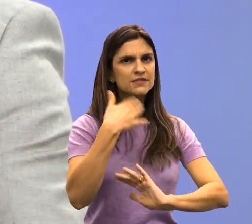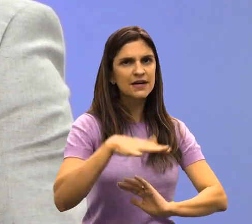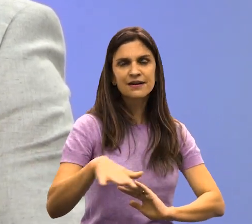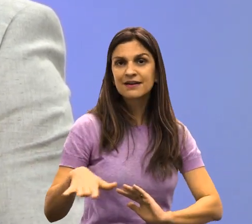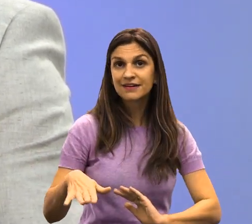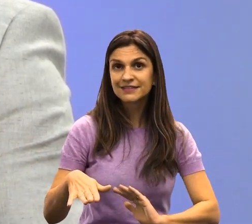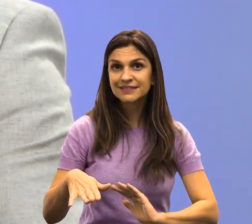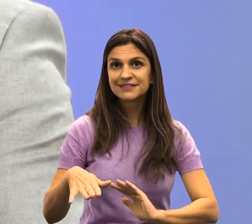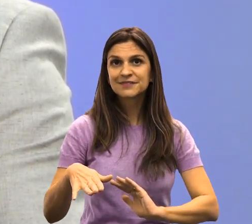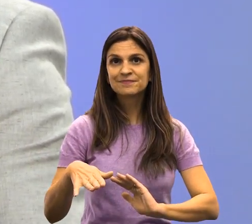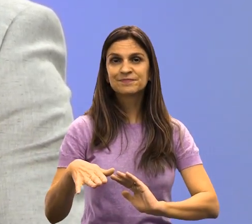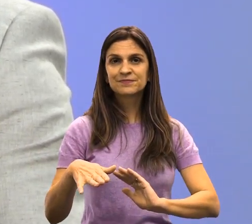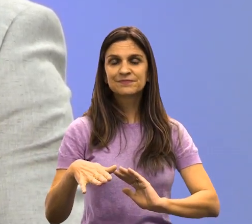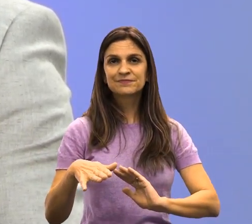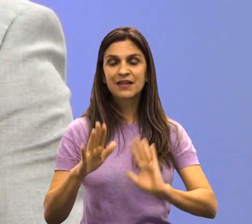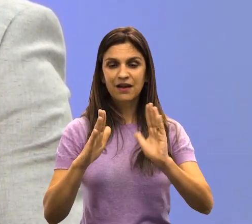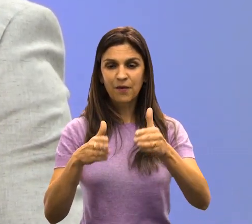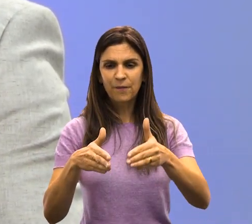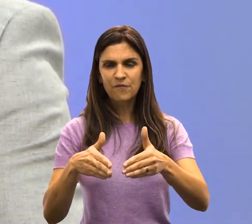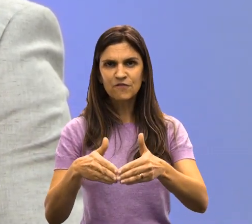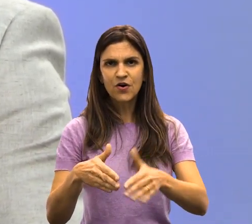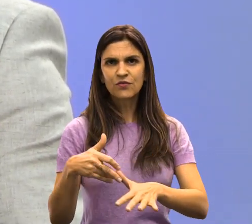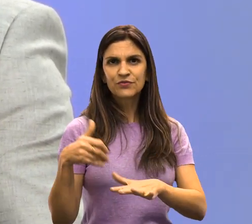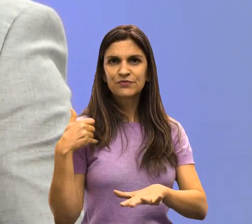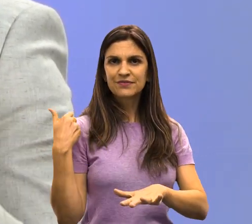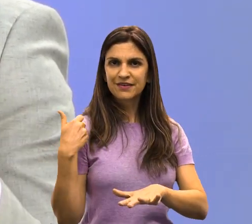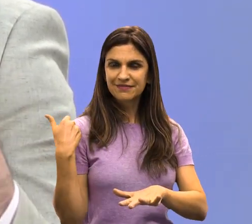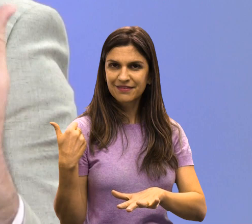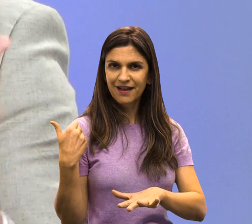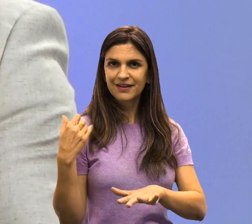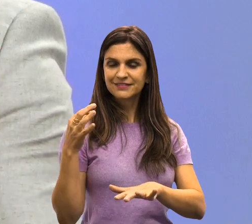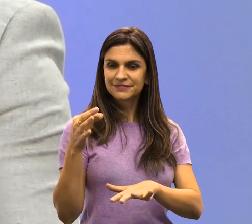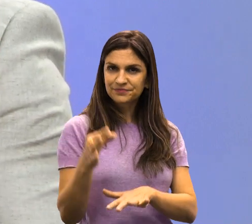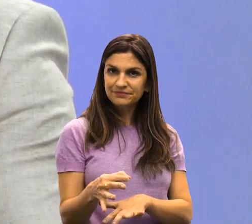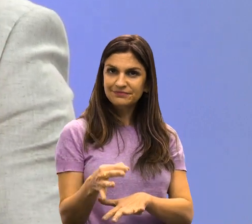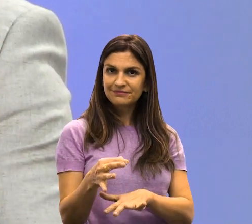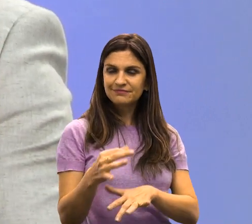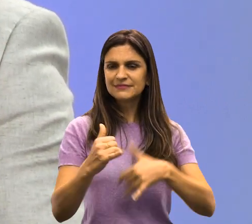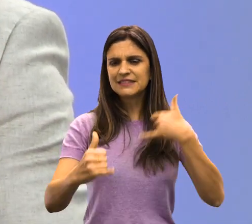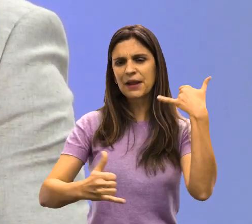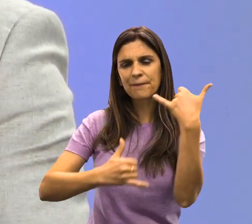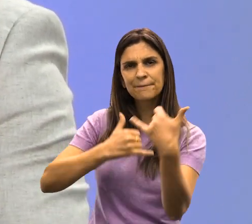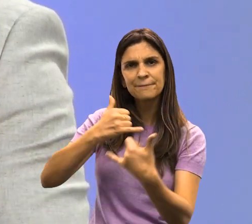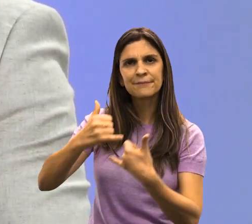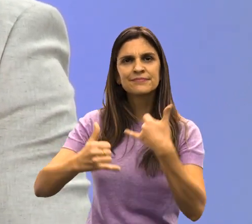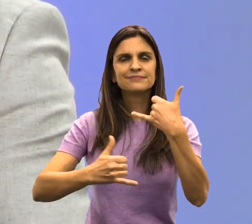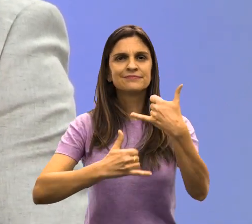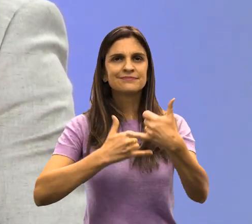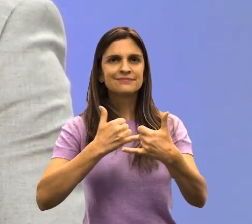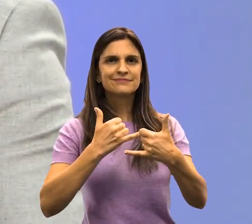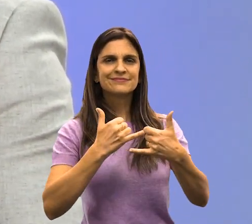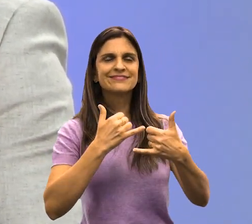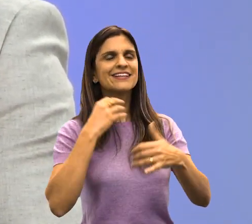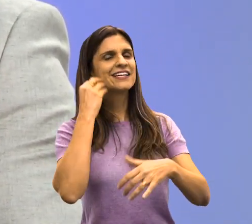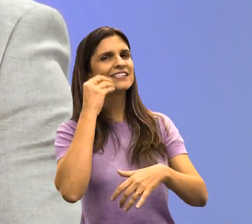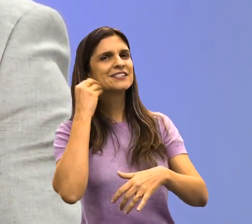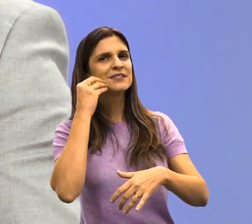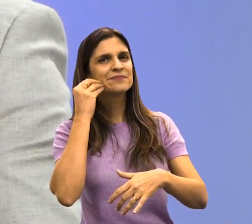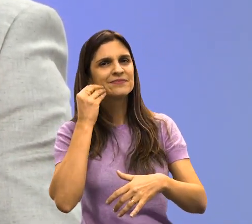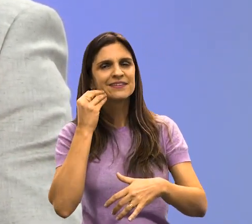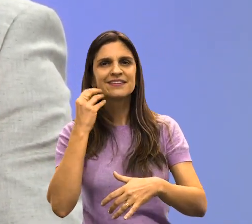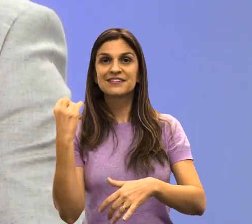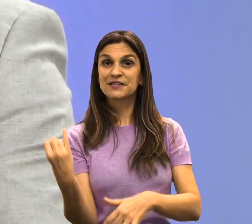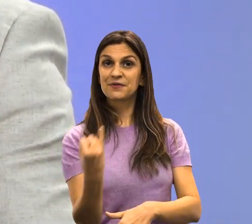criança de maneira lúdica, né? A criança se envolve nessa brincadeira. E quando eu falo de